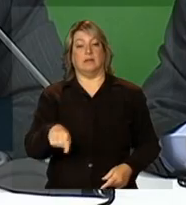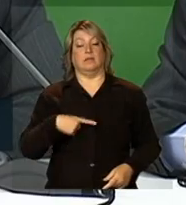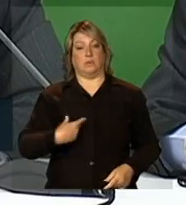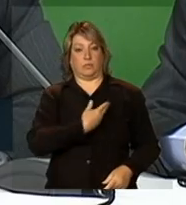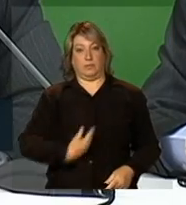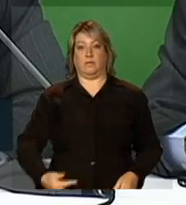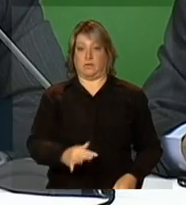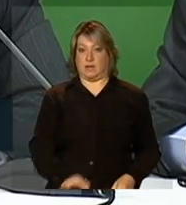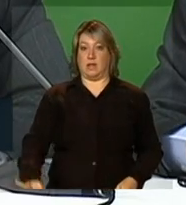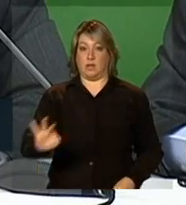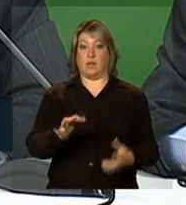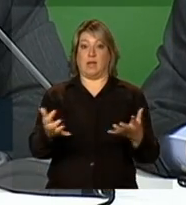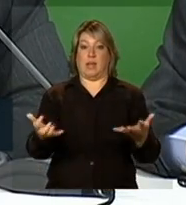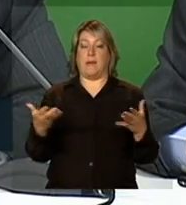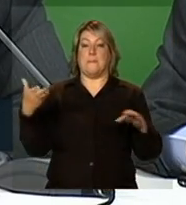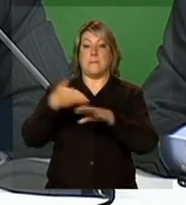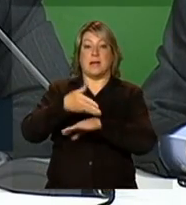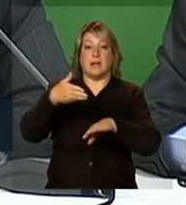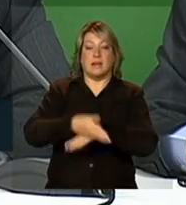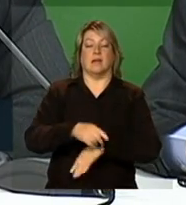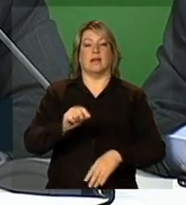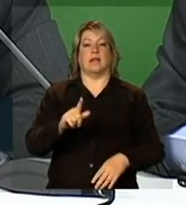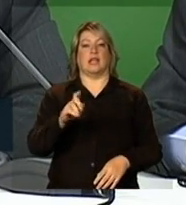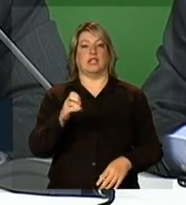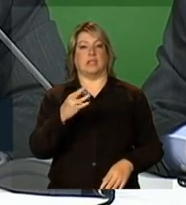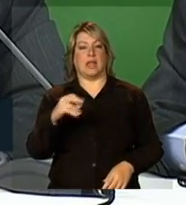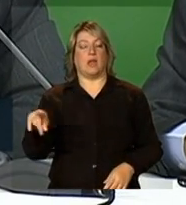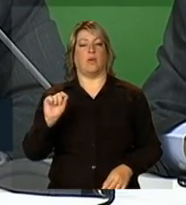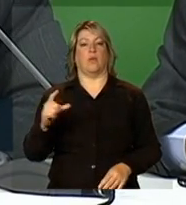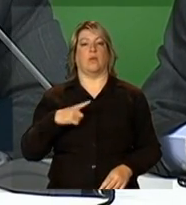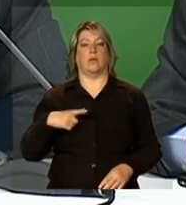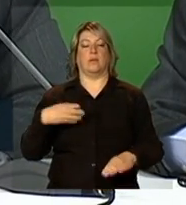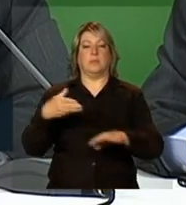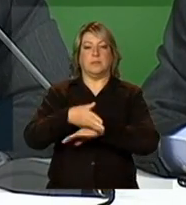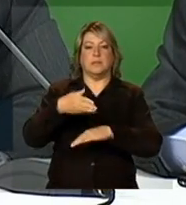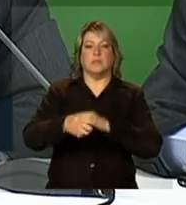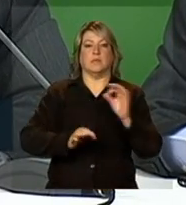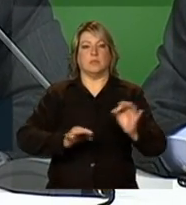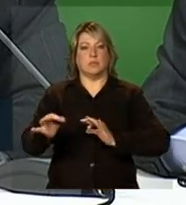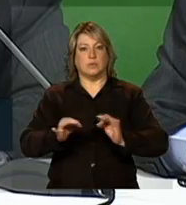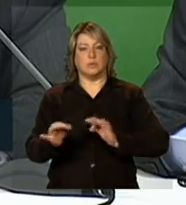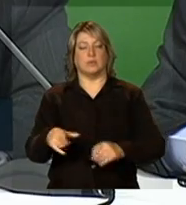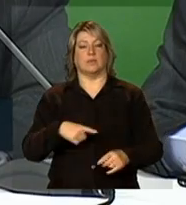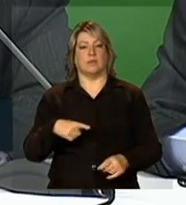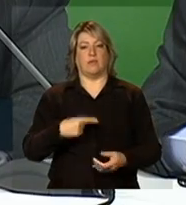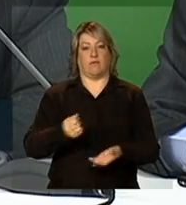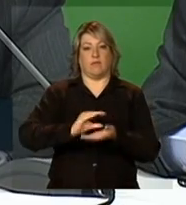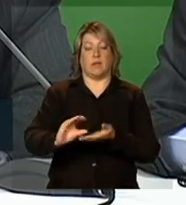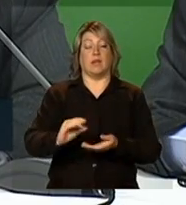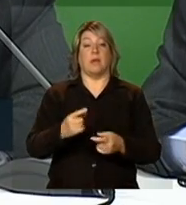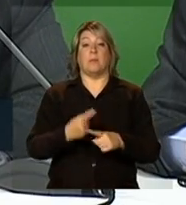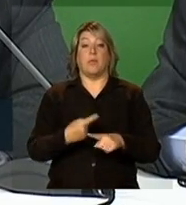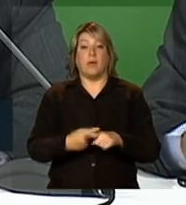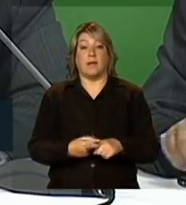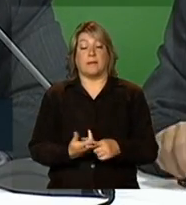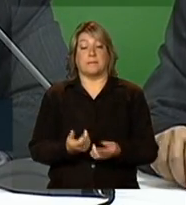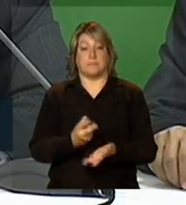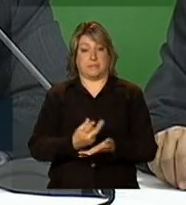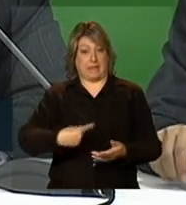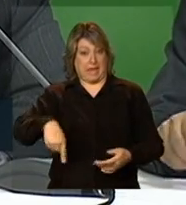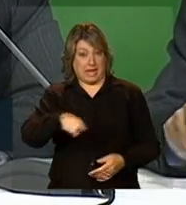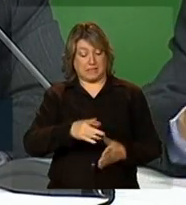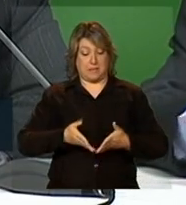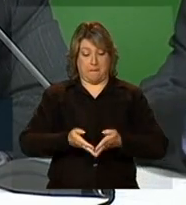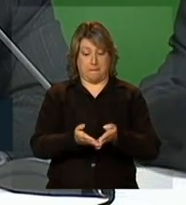participar da gestão, do planejamento e do investimento. Porque apesar desses portos serem